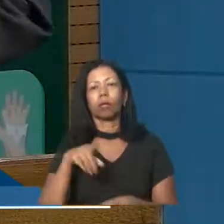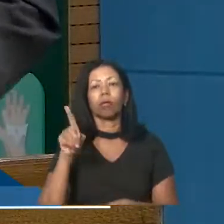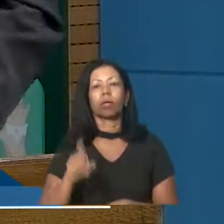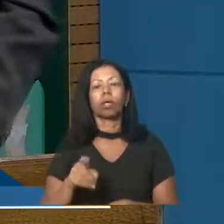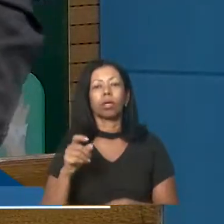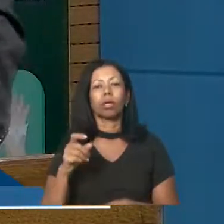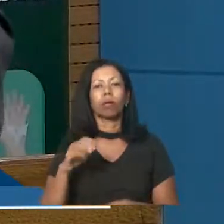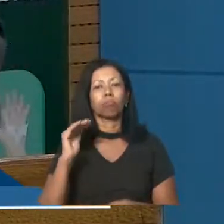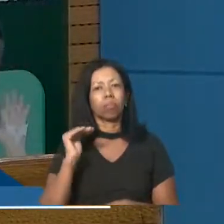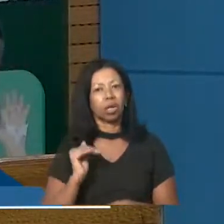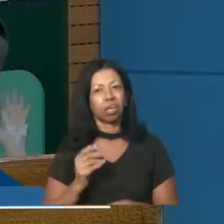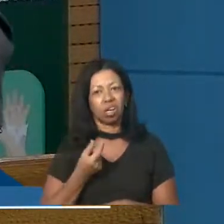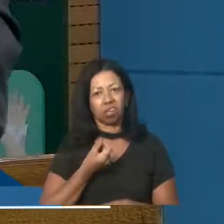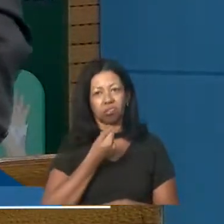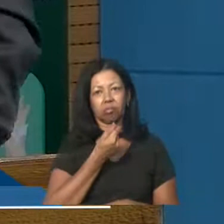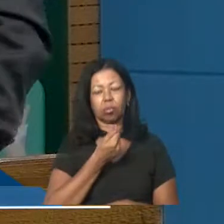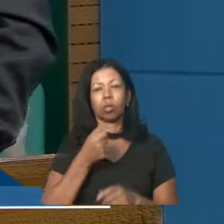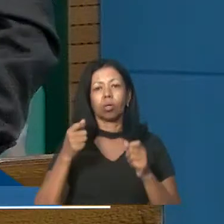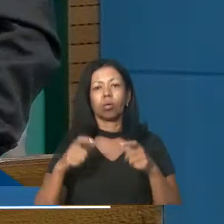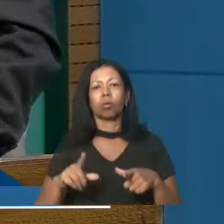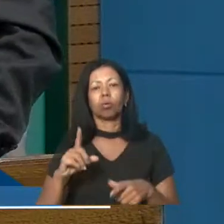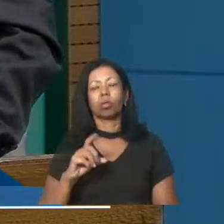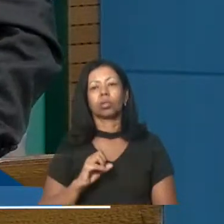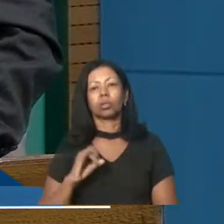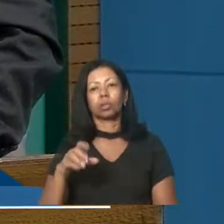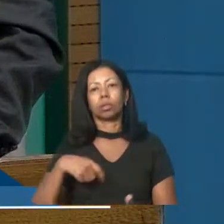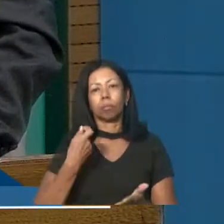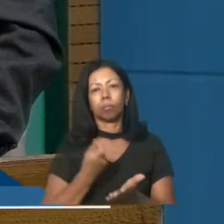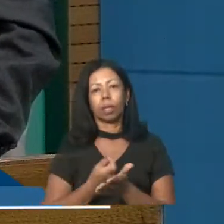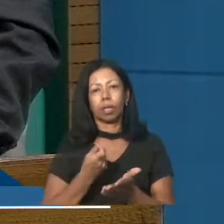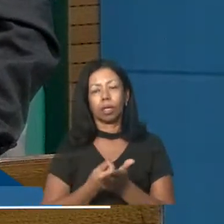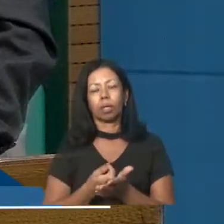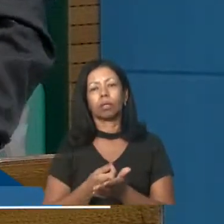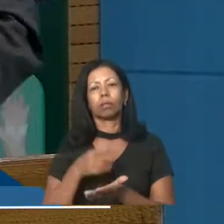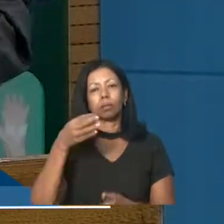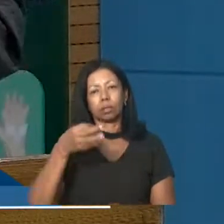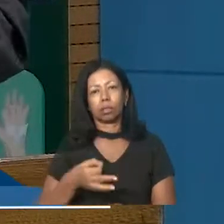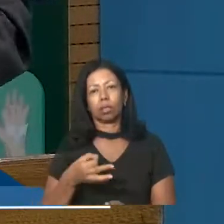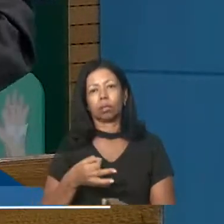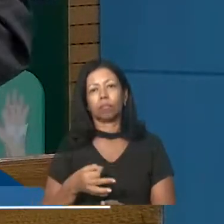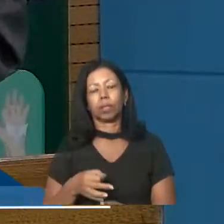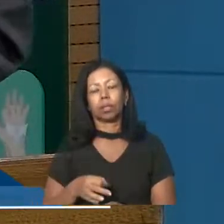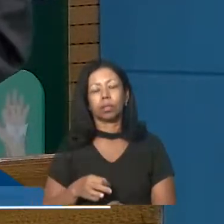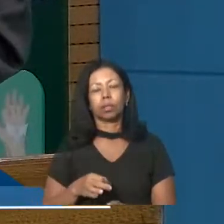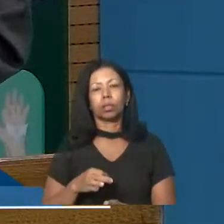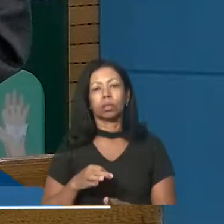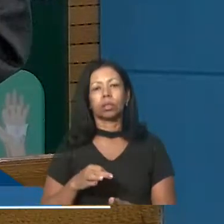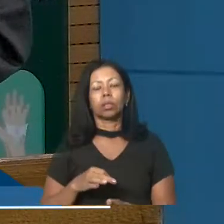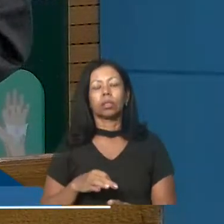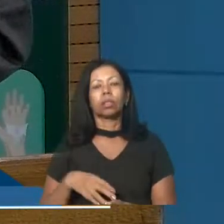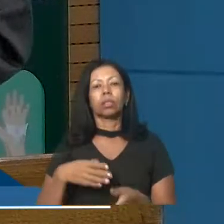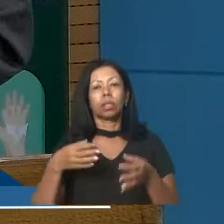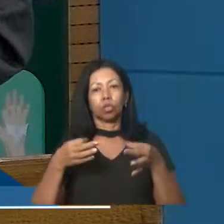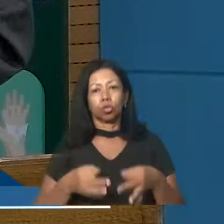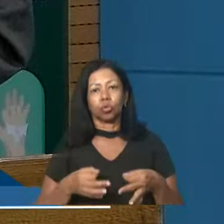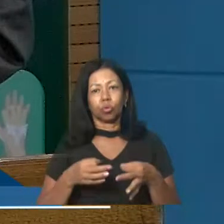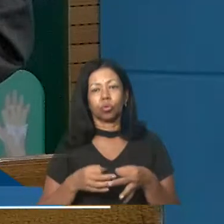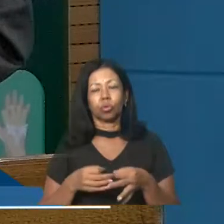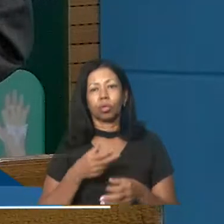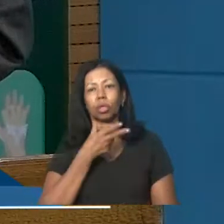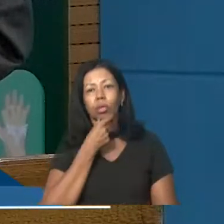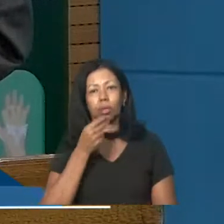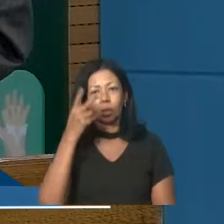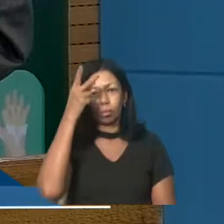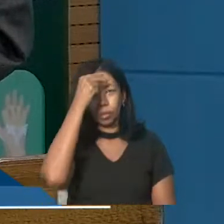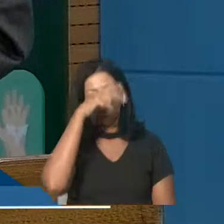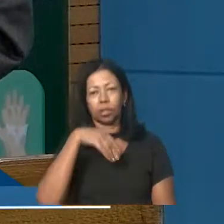contrato barato, né, onde se paga em dia, nada mais justo do que faça o seu prefeito faça